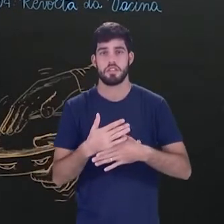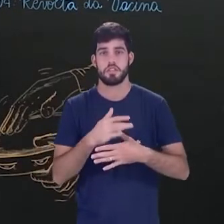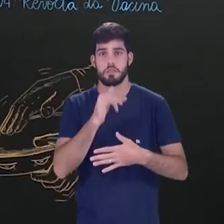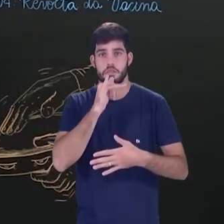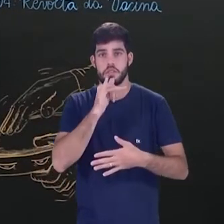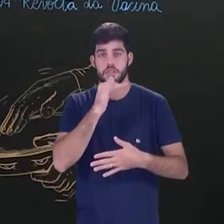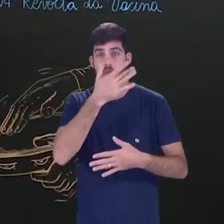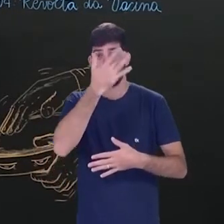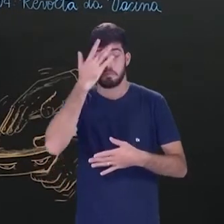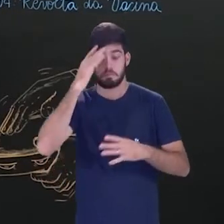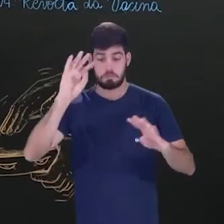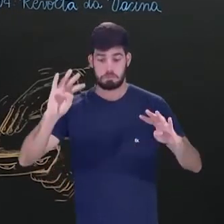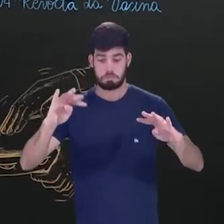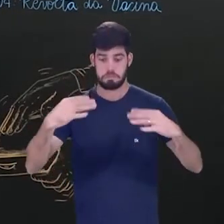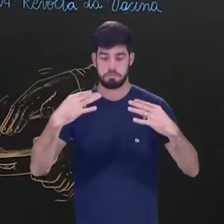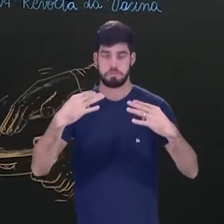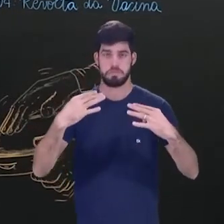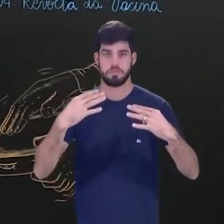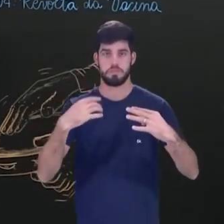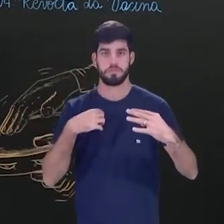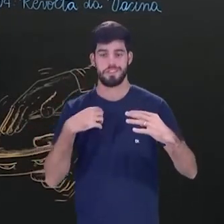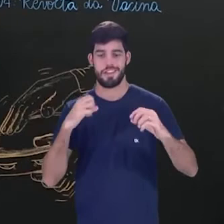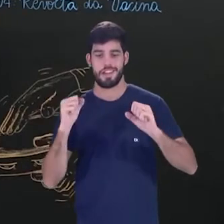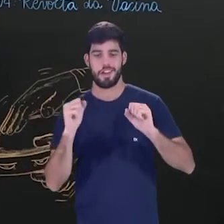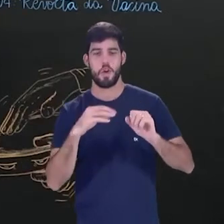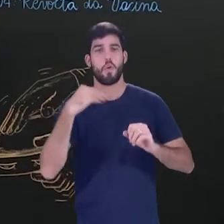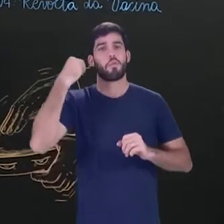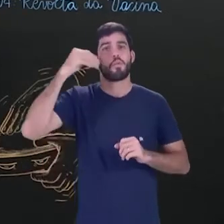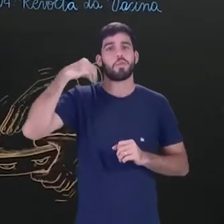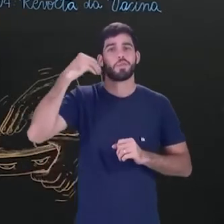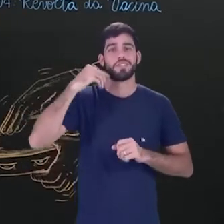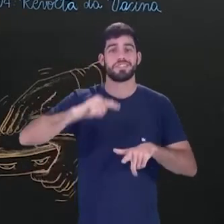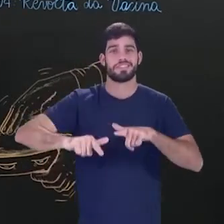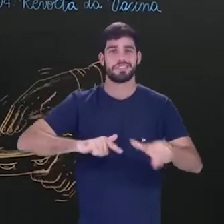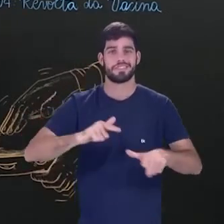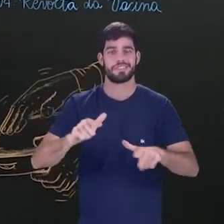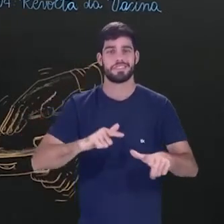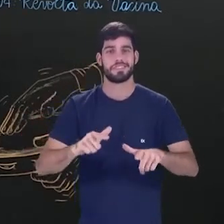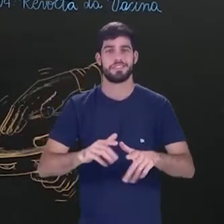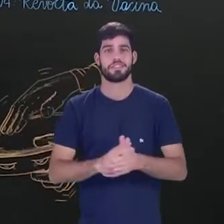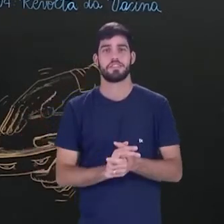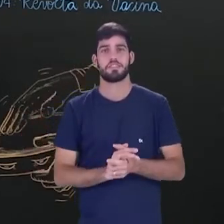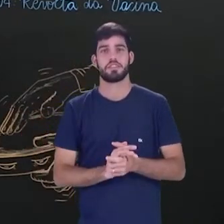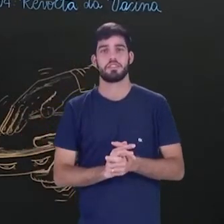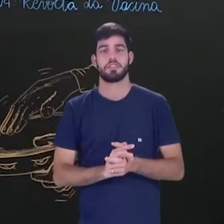pessoas por causa das oportunidades de trabalho, né, onde tinha mais movimento, mas não